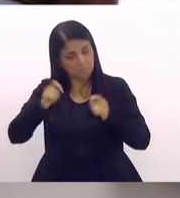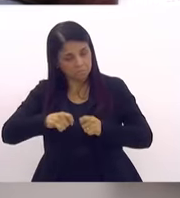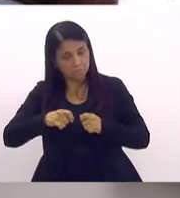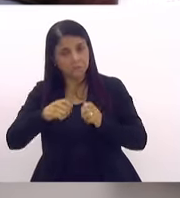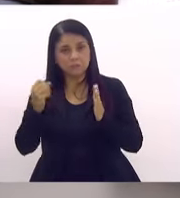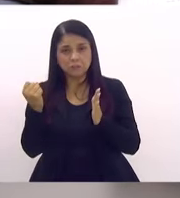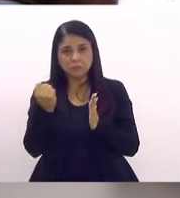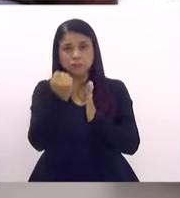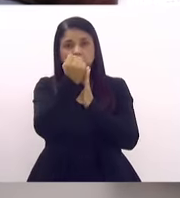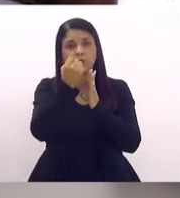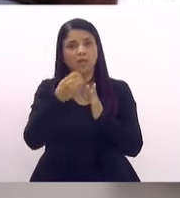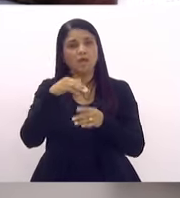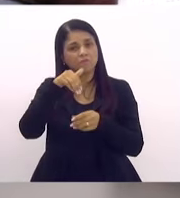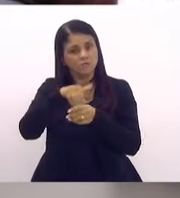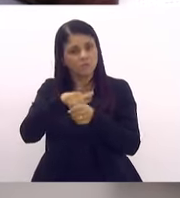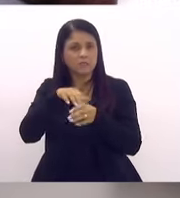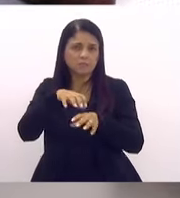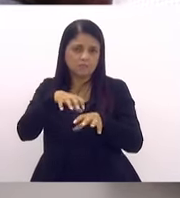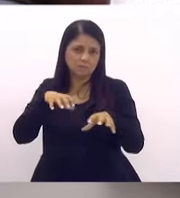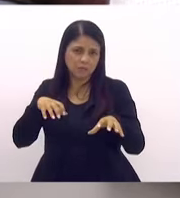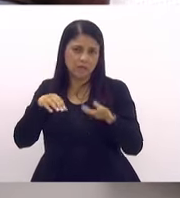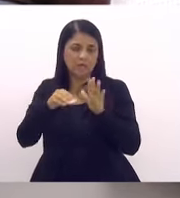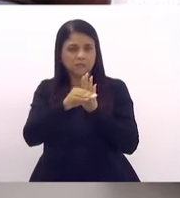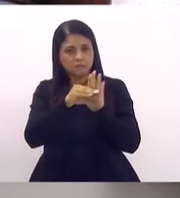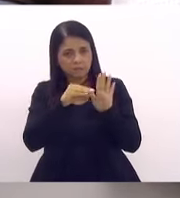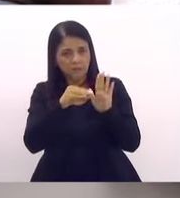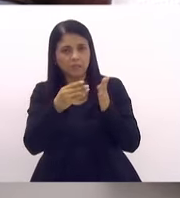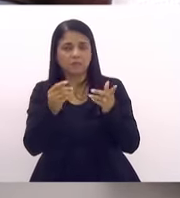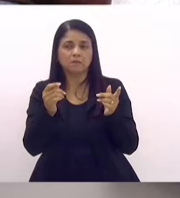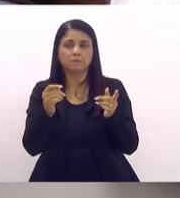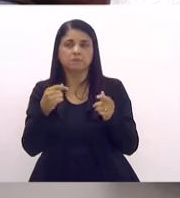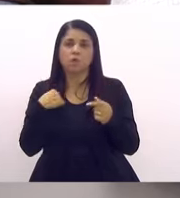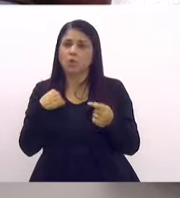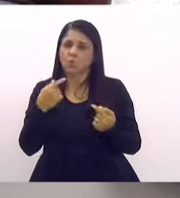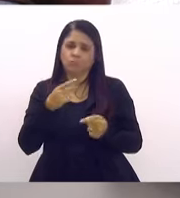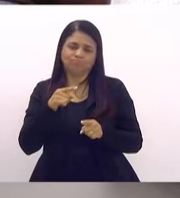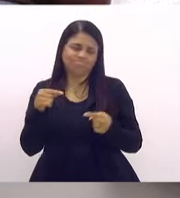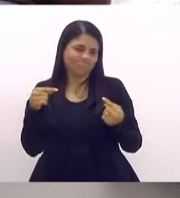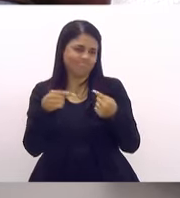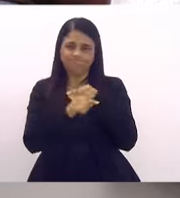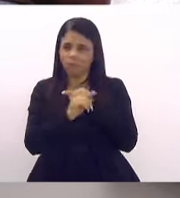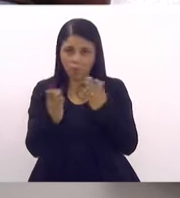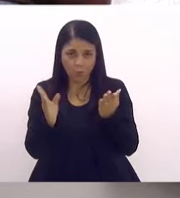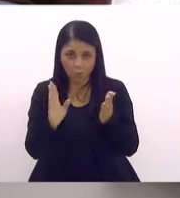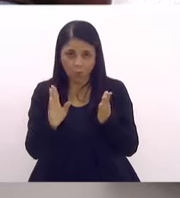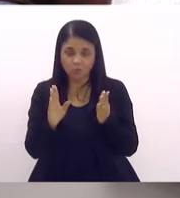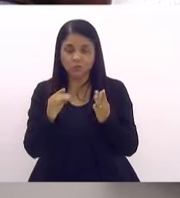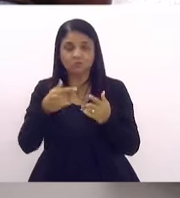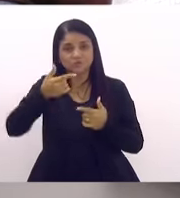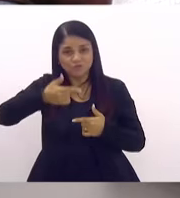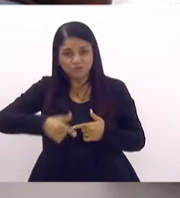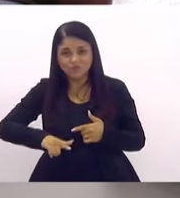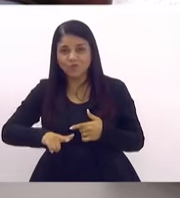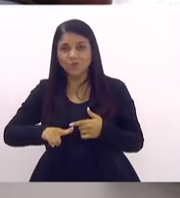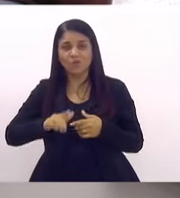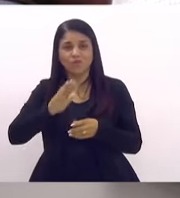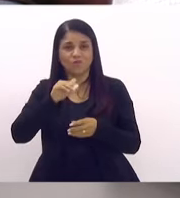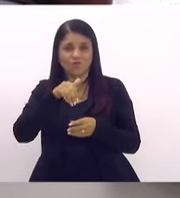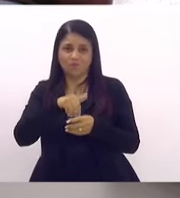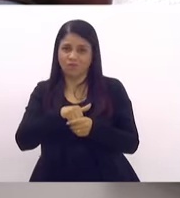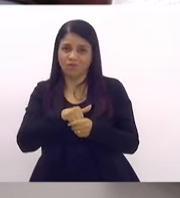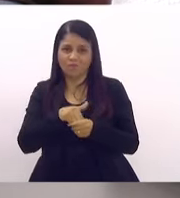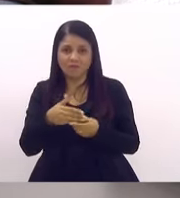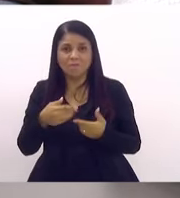destacar para votar em separado alguma emenda dela. Eu também não concordo, deputado Amorim, que, mais uma vez, a gente não vote isso, porque